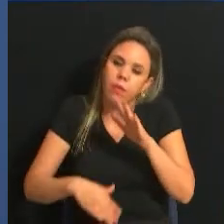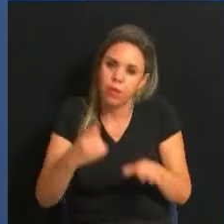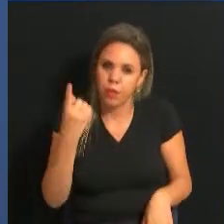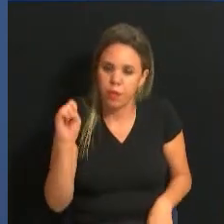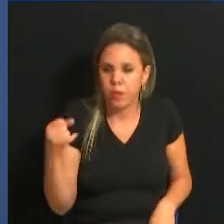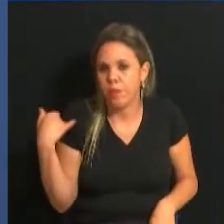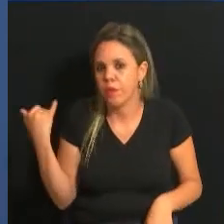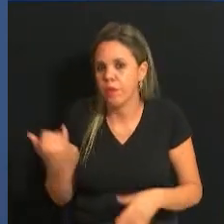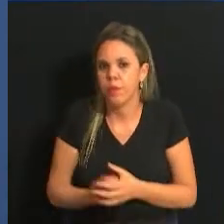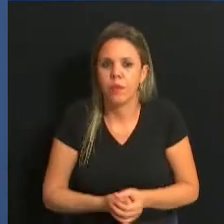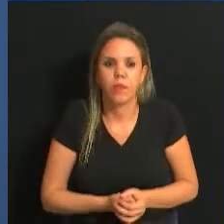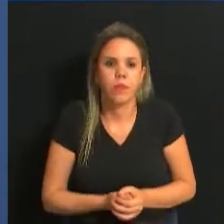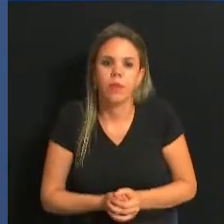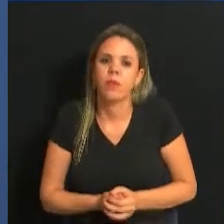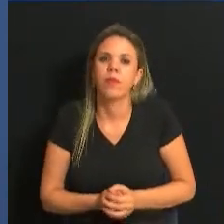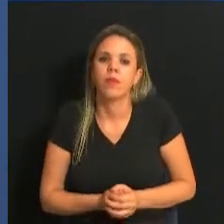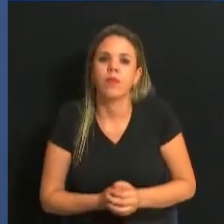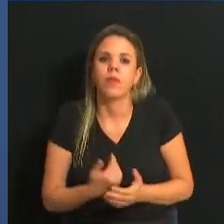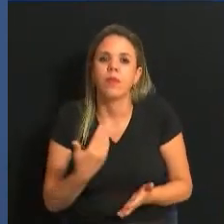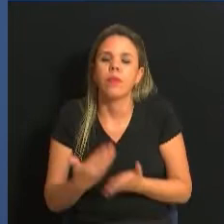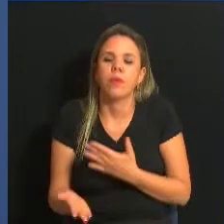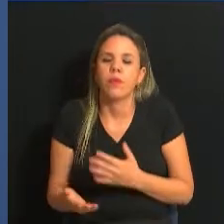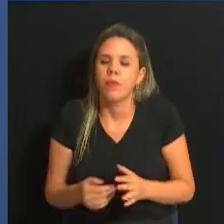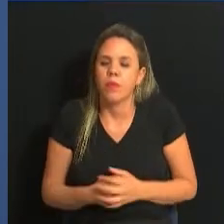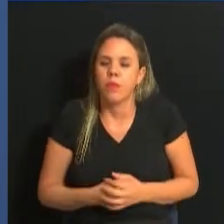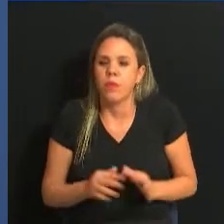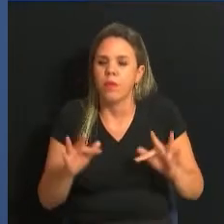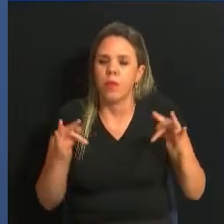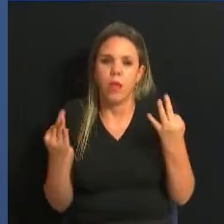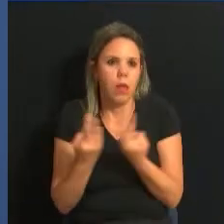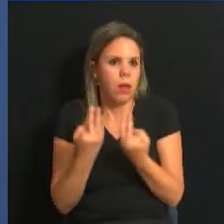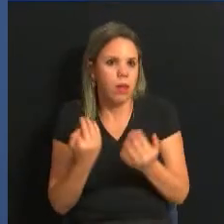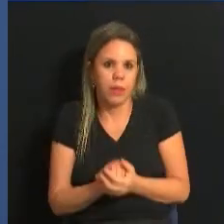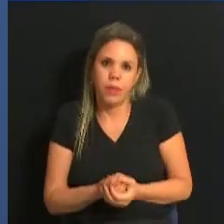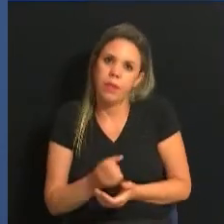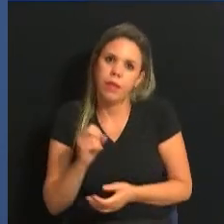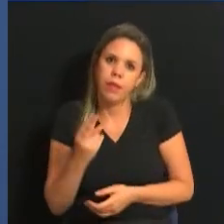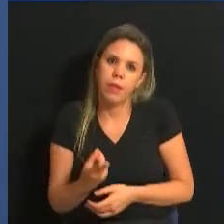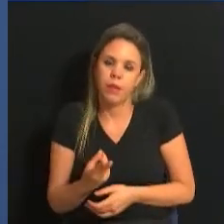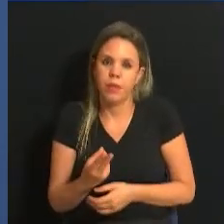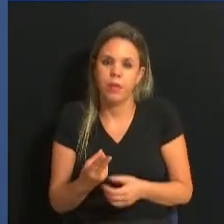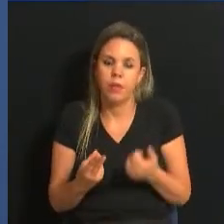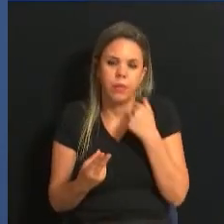de Campinas que perderam os pais ou